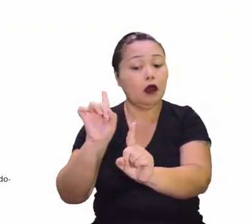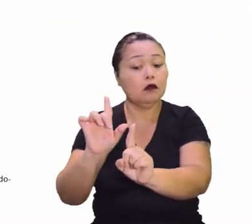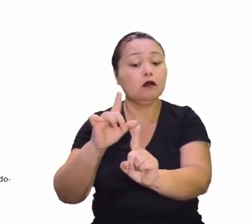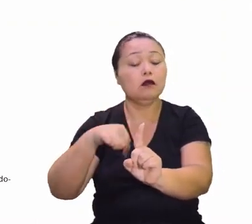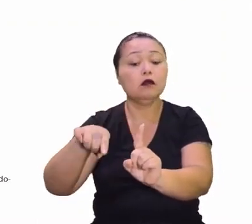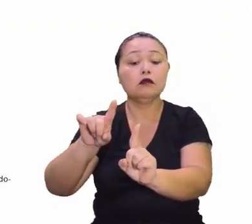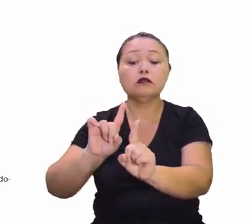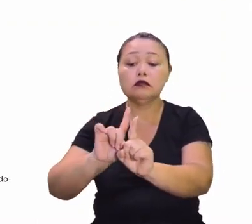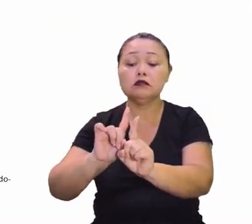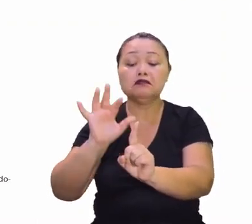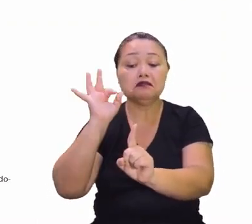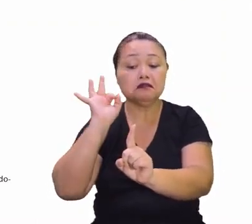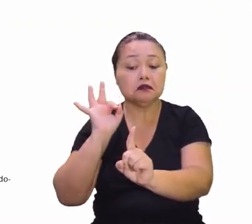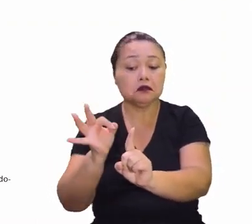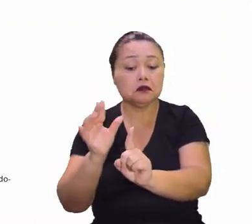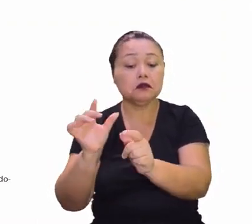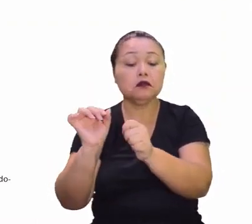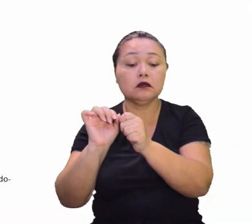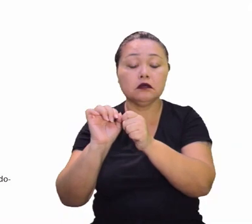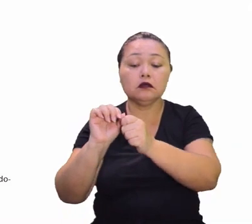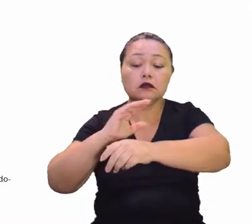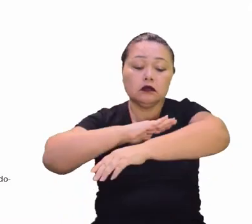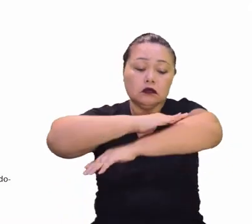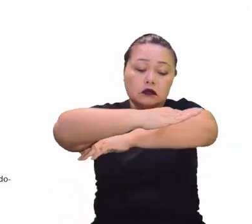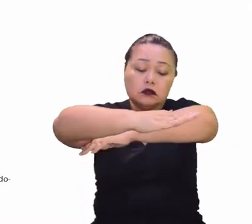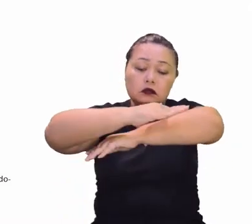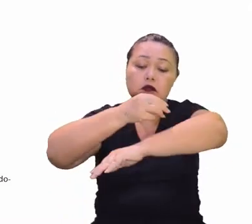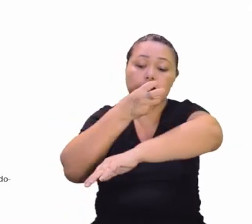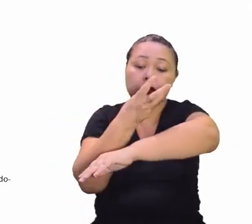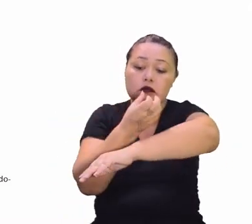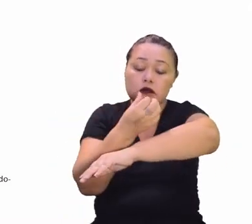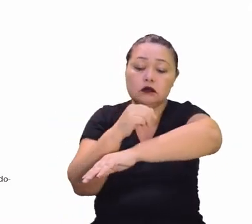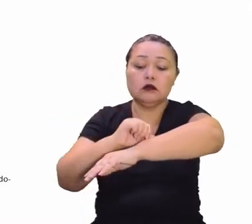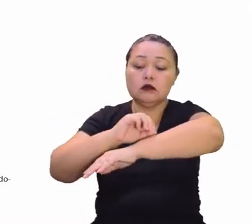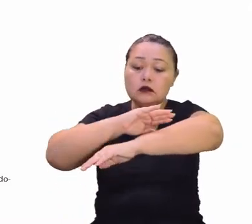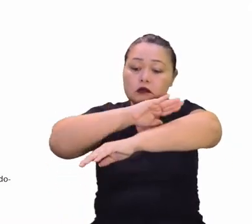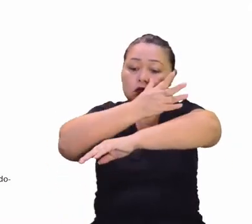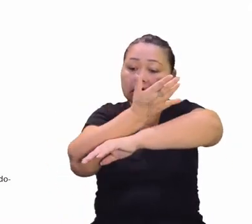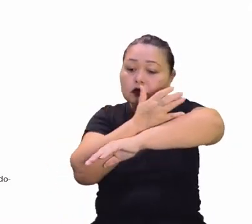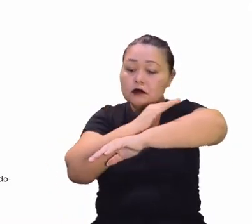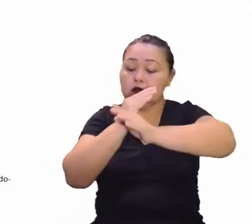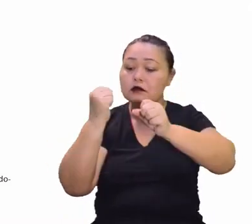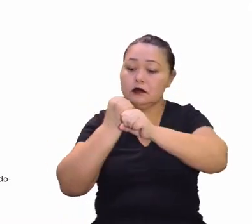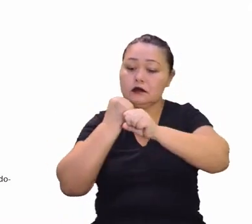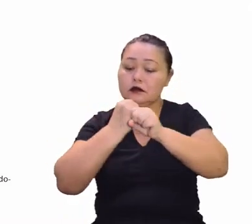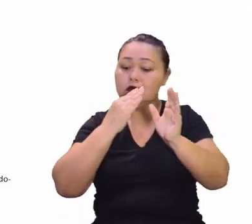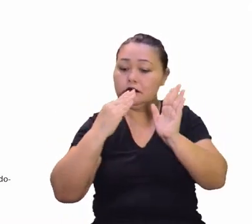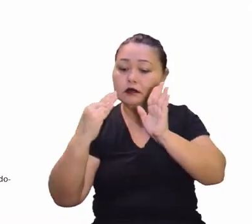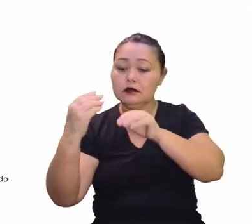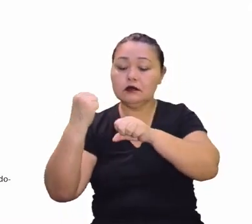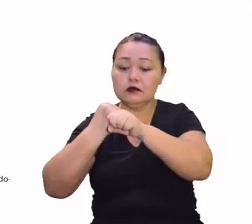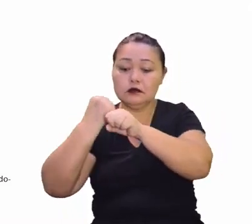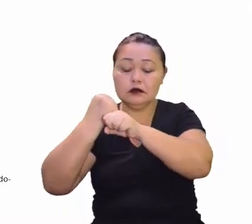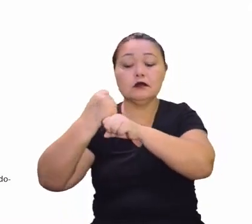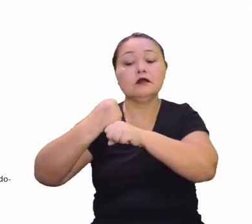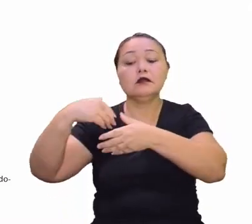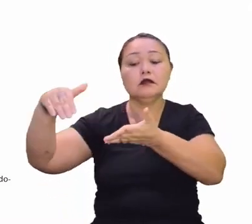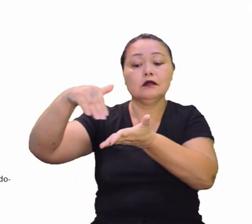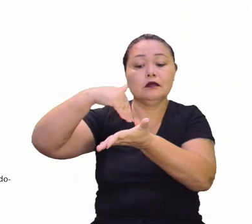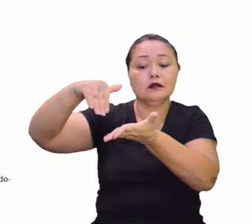a BR-364, fizeram a esplanada das secretarias aqui, né? Porque lá em Brasília é a esplanada dos